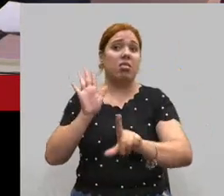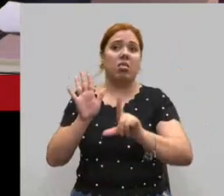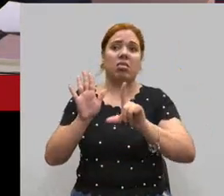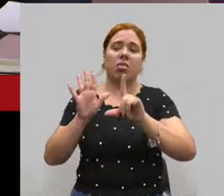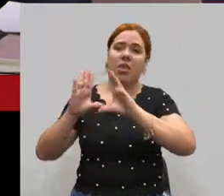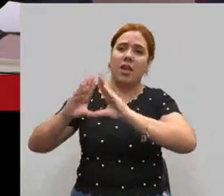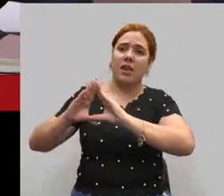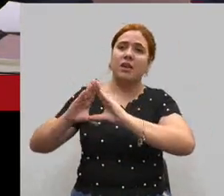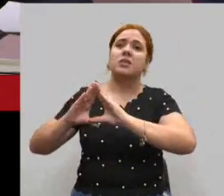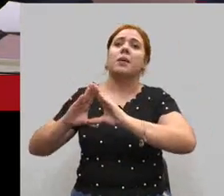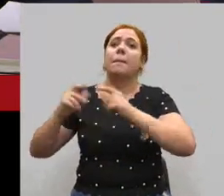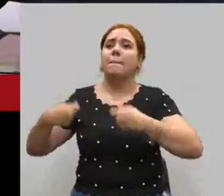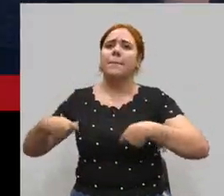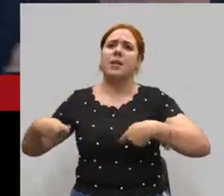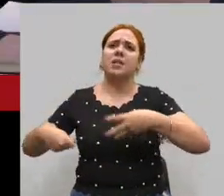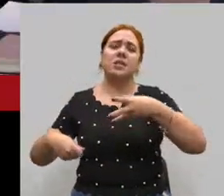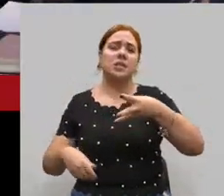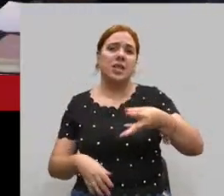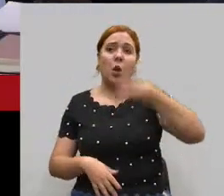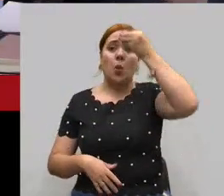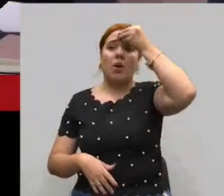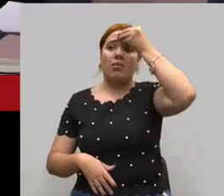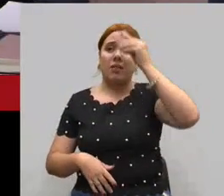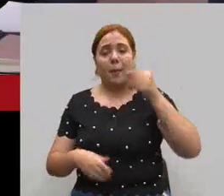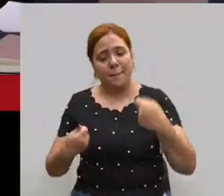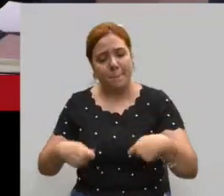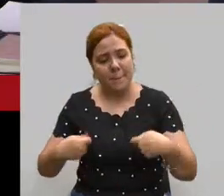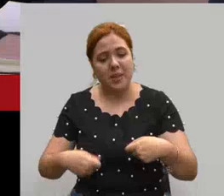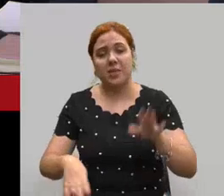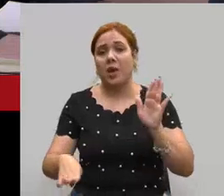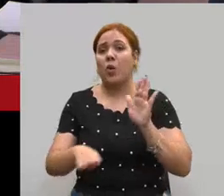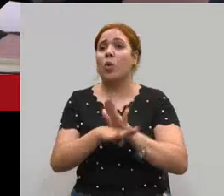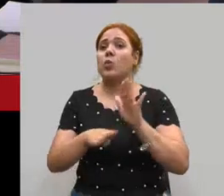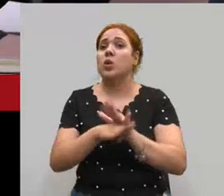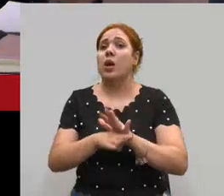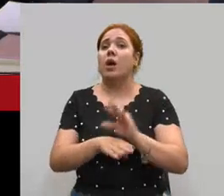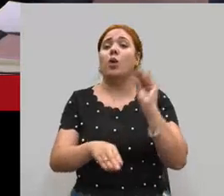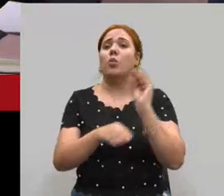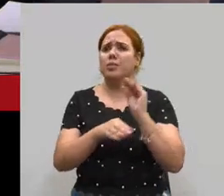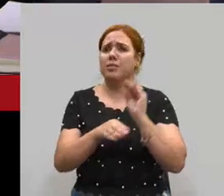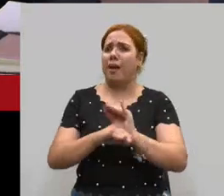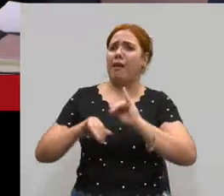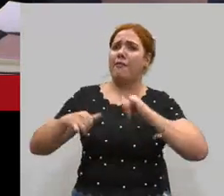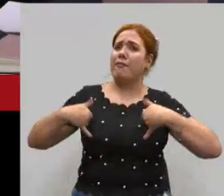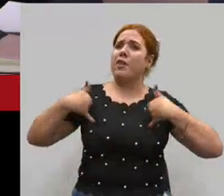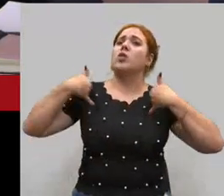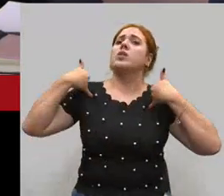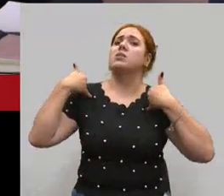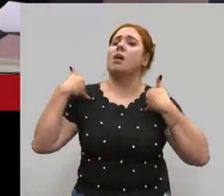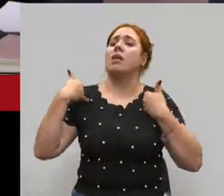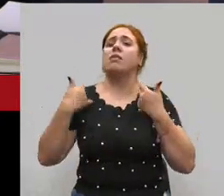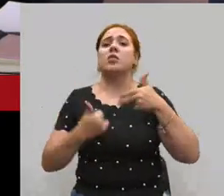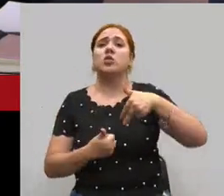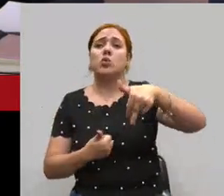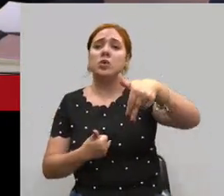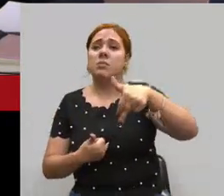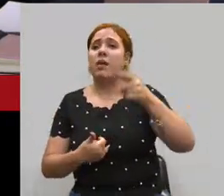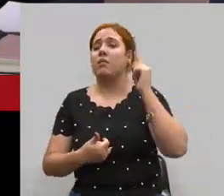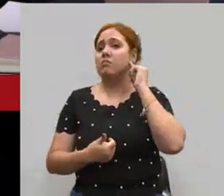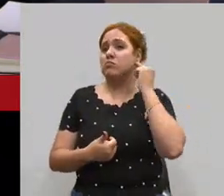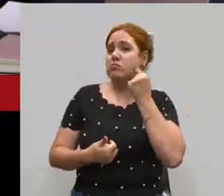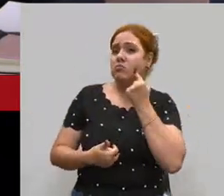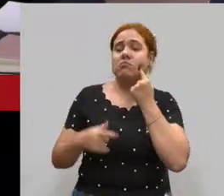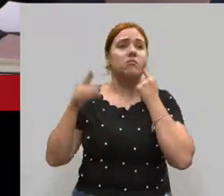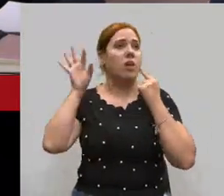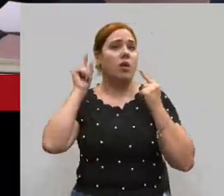quer ser lembrado a gente quer ser valorizado ainda que eu tenha duas pernas ainda que eu tenha dois ouvidos tá não vou me delongar muito não e